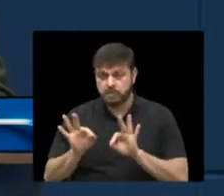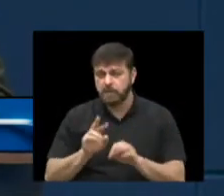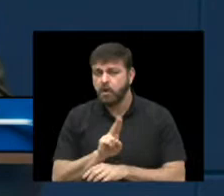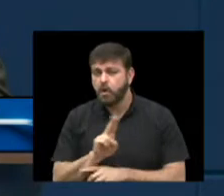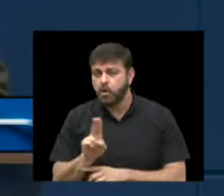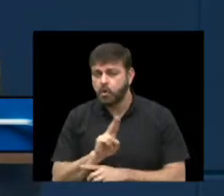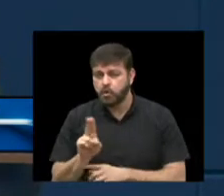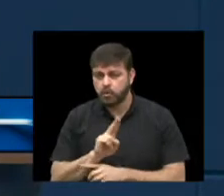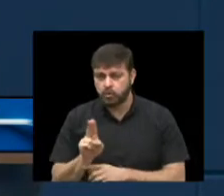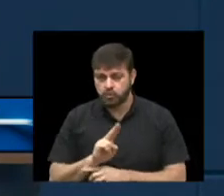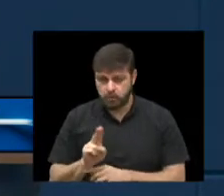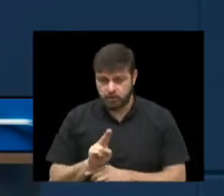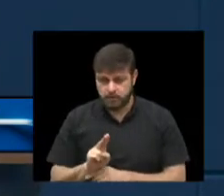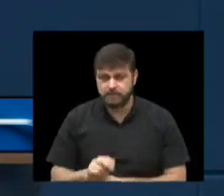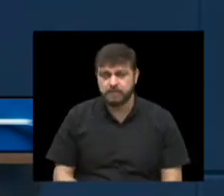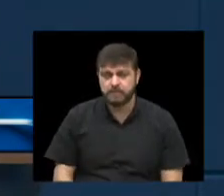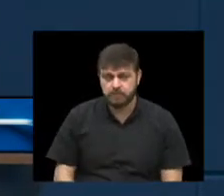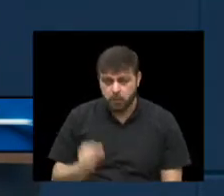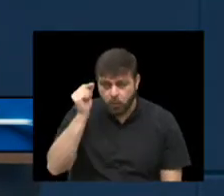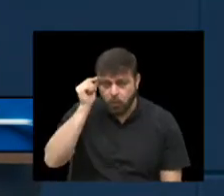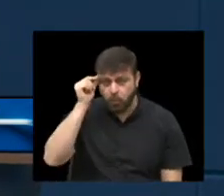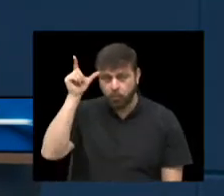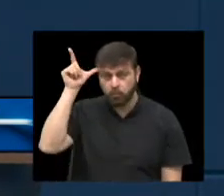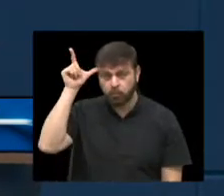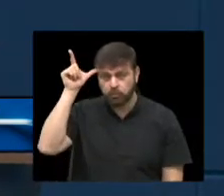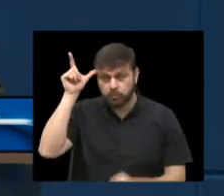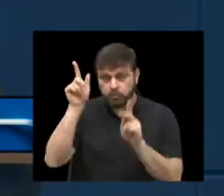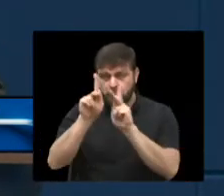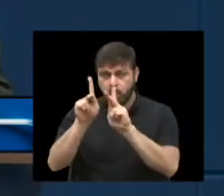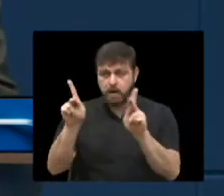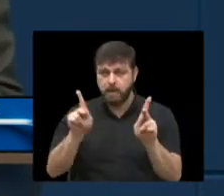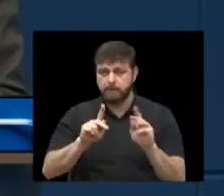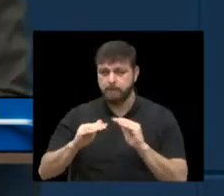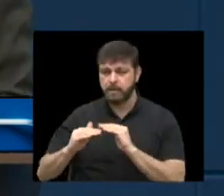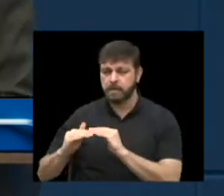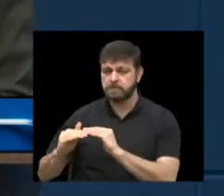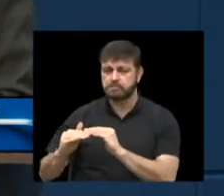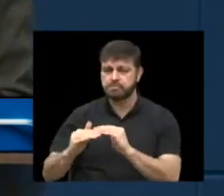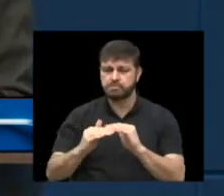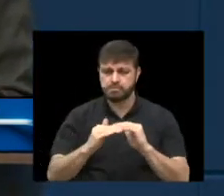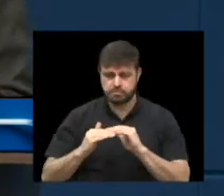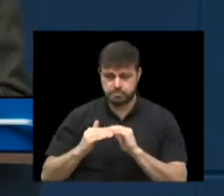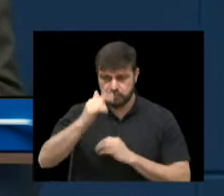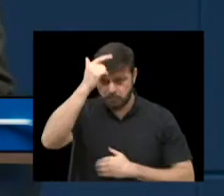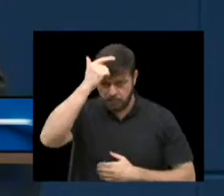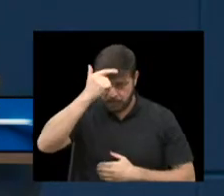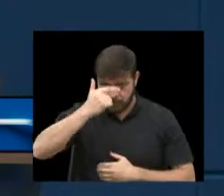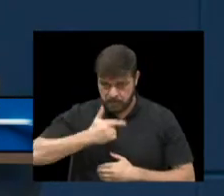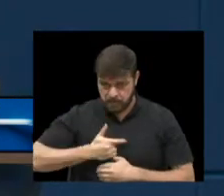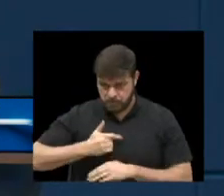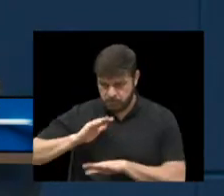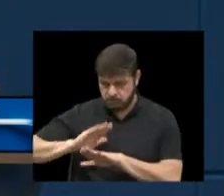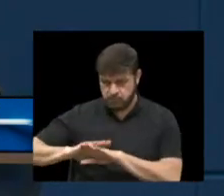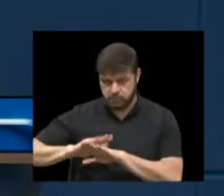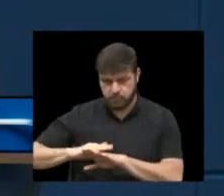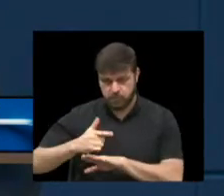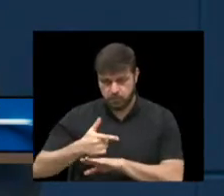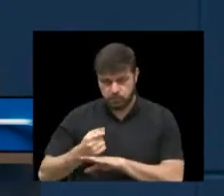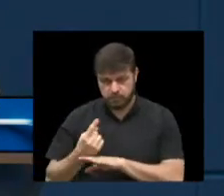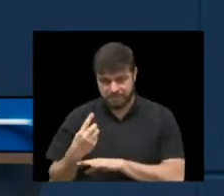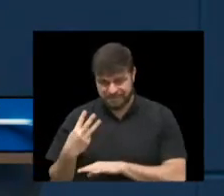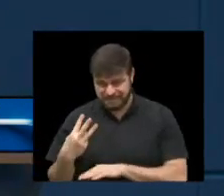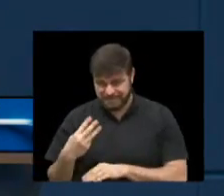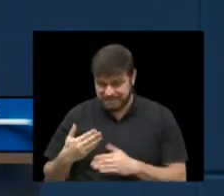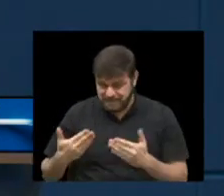esse projeto? Esse projeto eu fiz ele aqui em 2013, mas por motivos